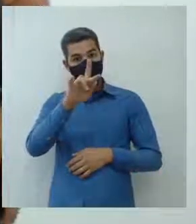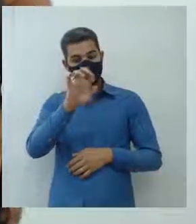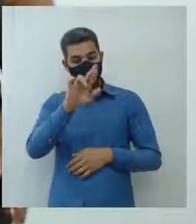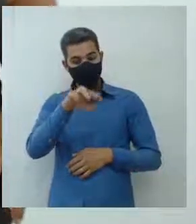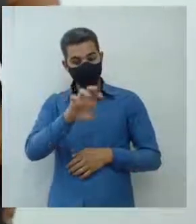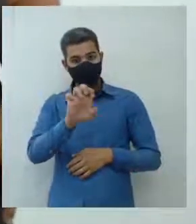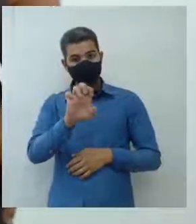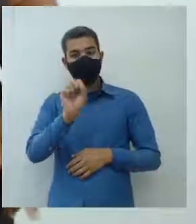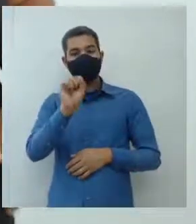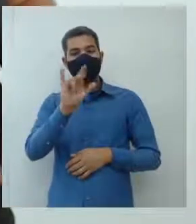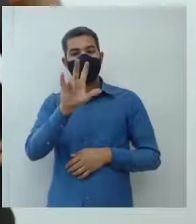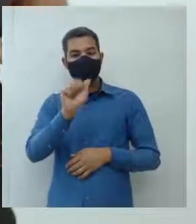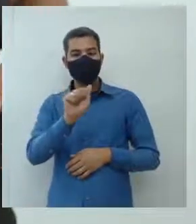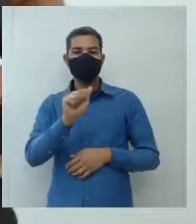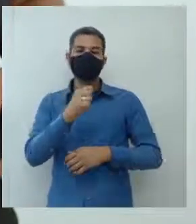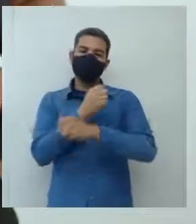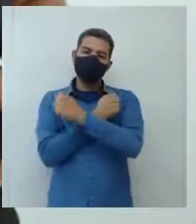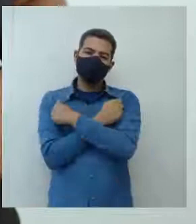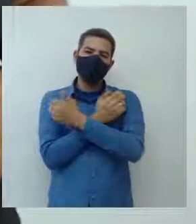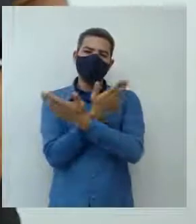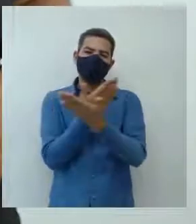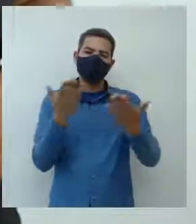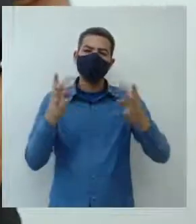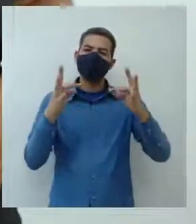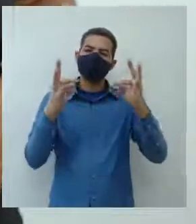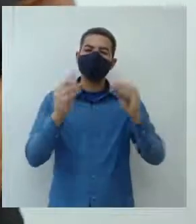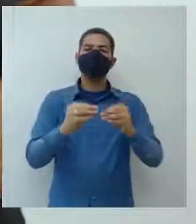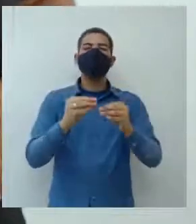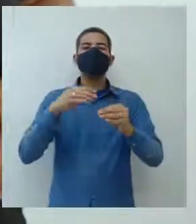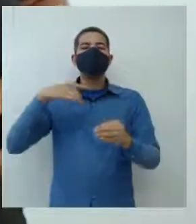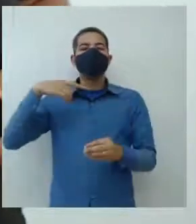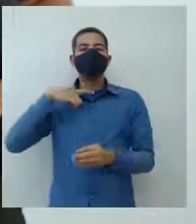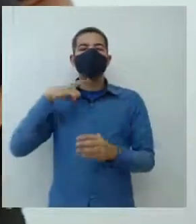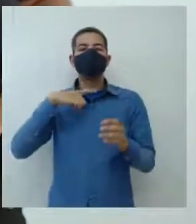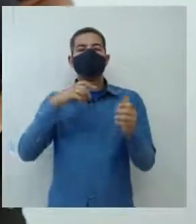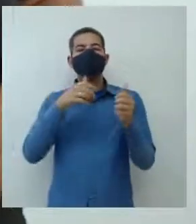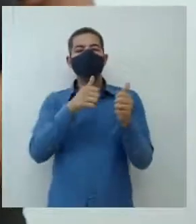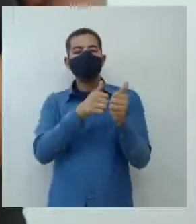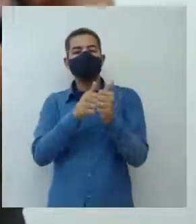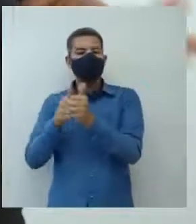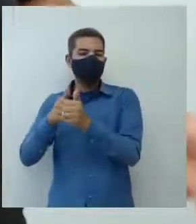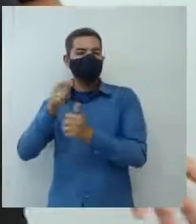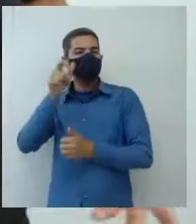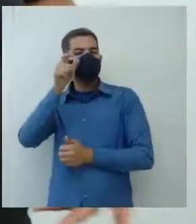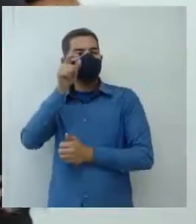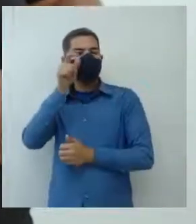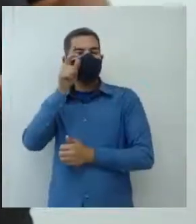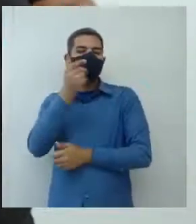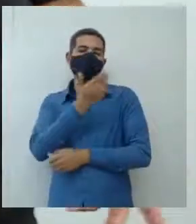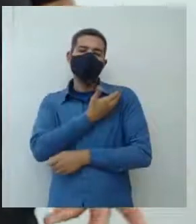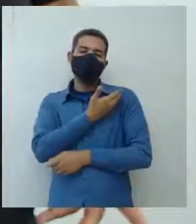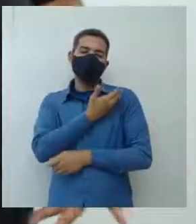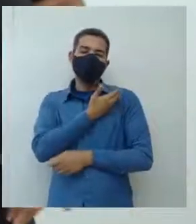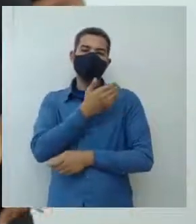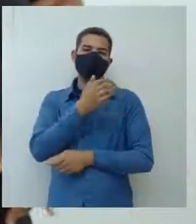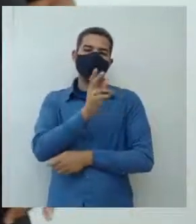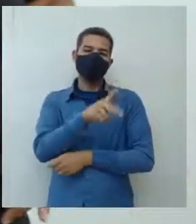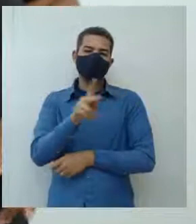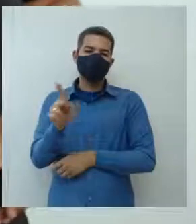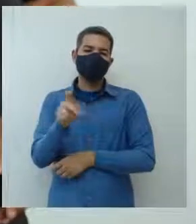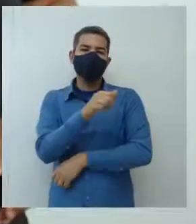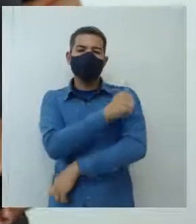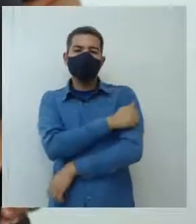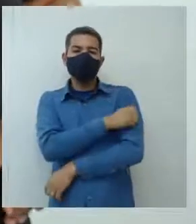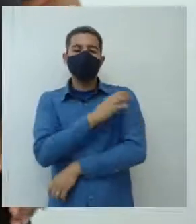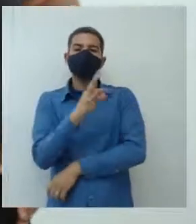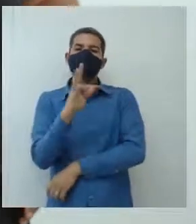hoje. Queria mandar um abraço a todos vocês que estão aí acompanhando nossa aula, aos amigos, aos professores, aos alunos, então todos que